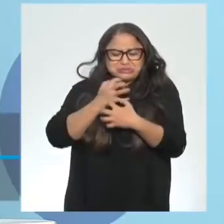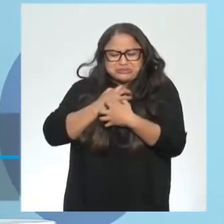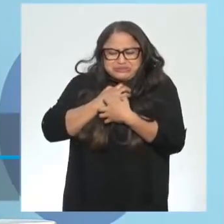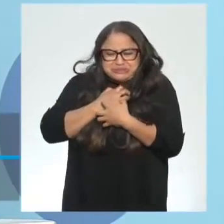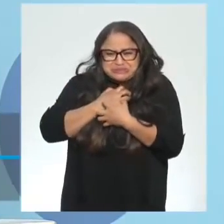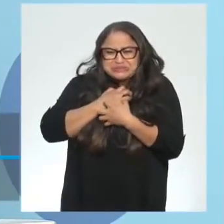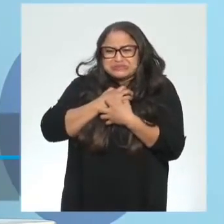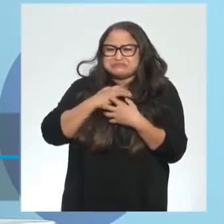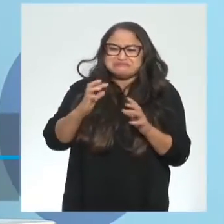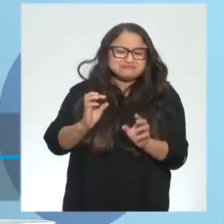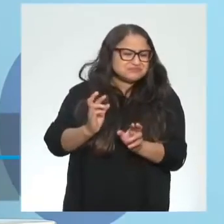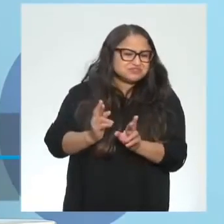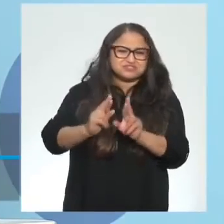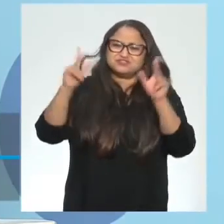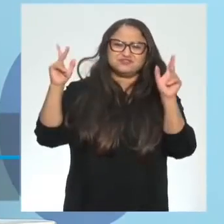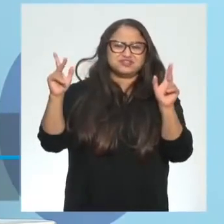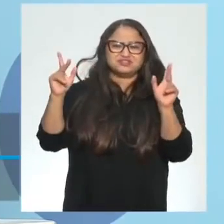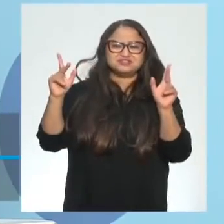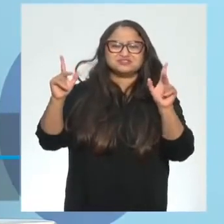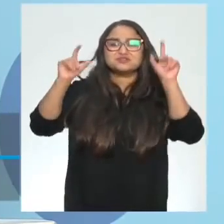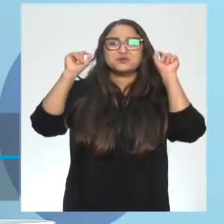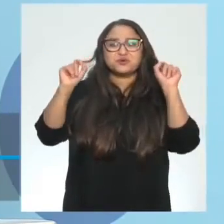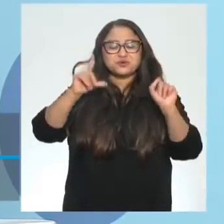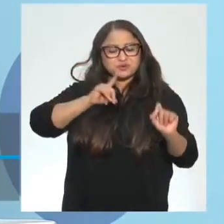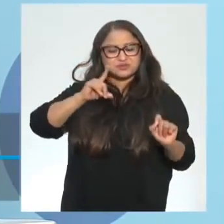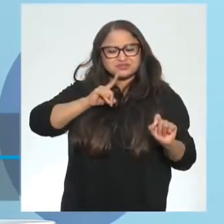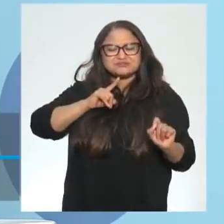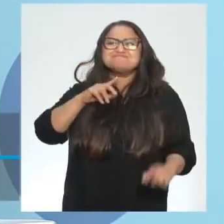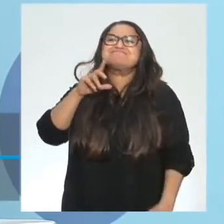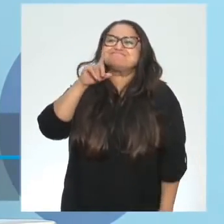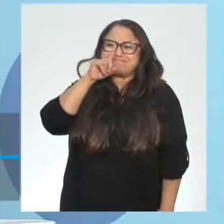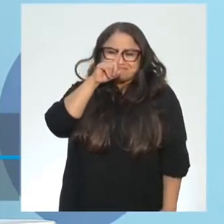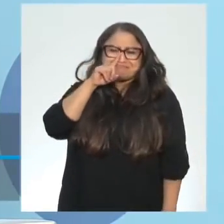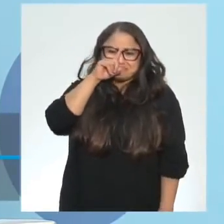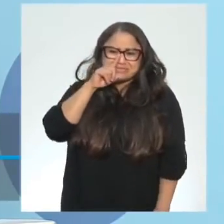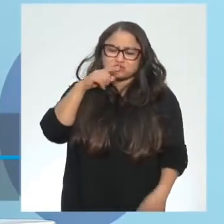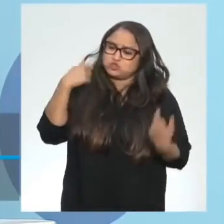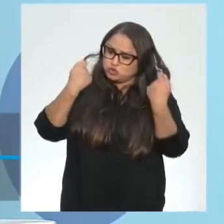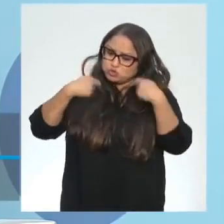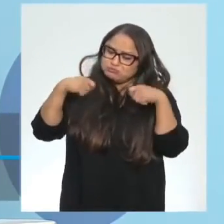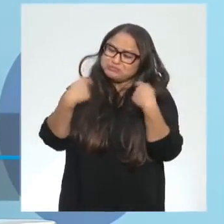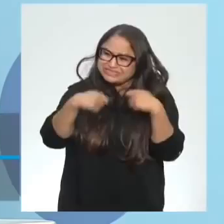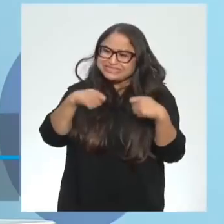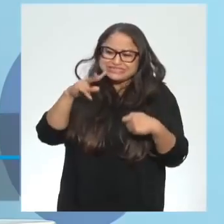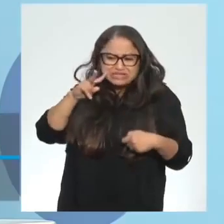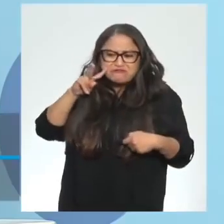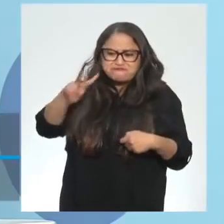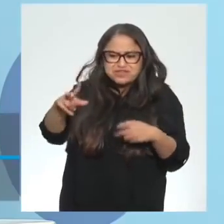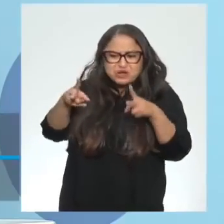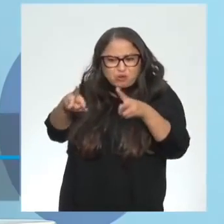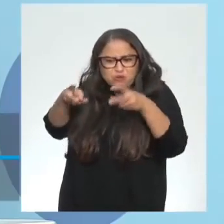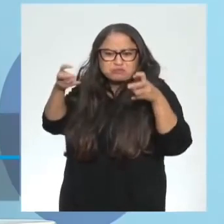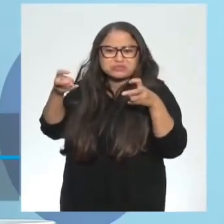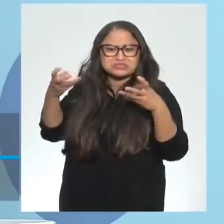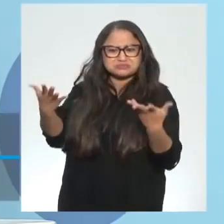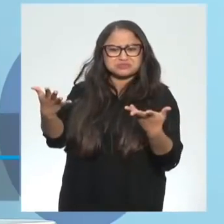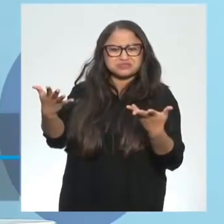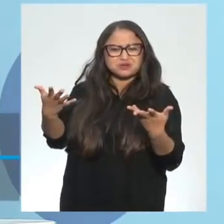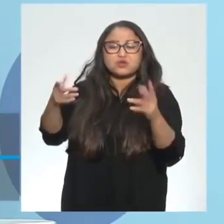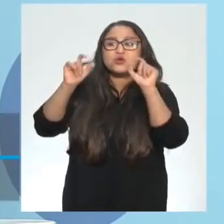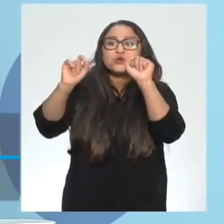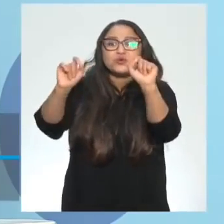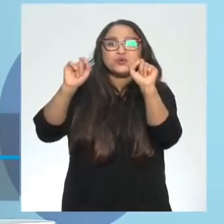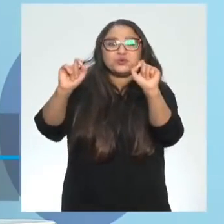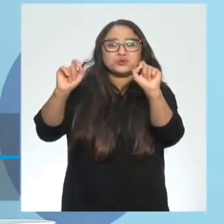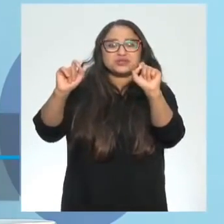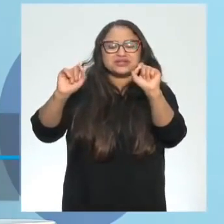ordens. Então, realmente, é uma questão muito séria, a gente tem que olhar para isso nesse sentido de